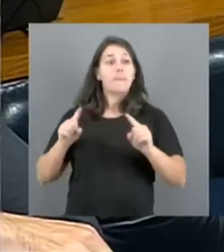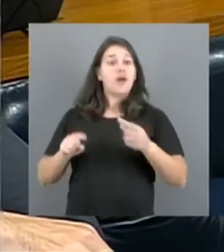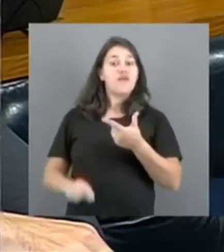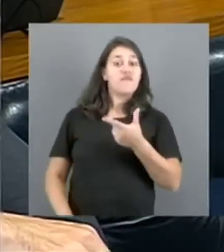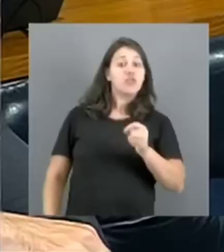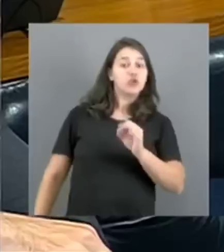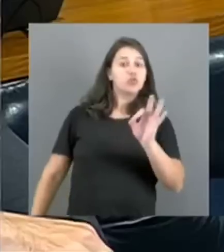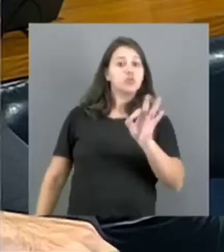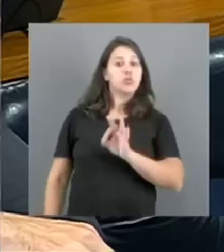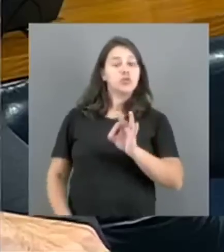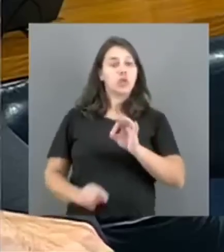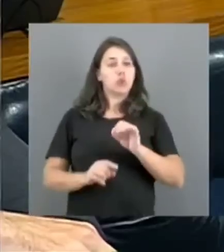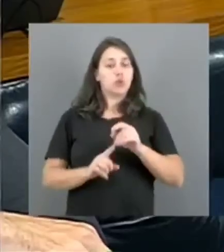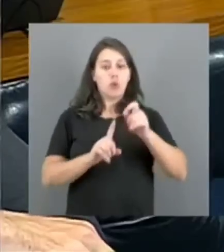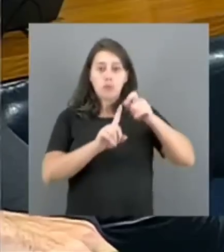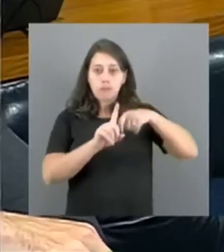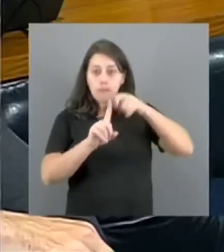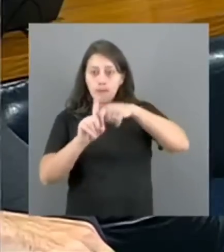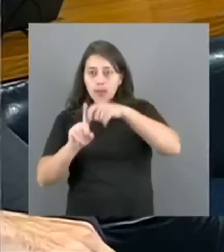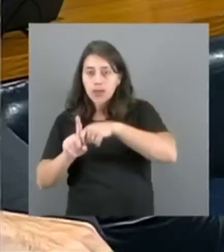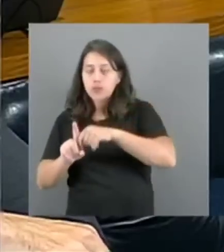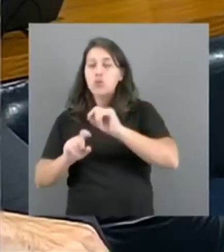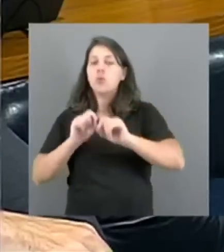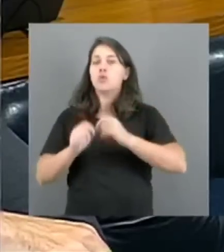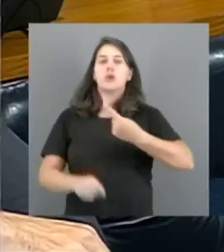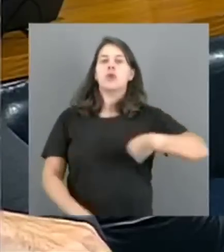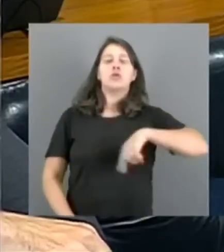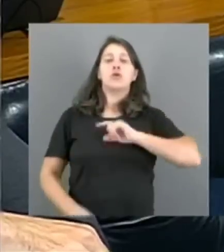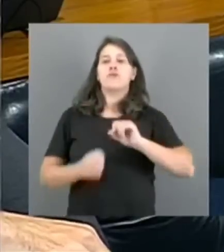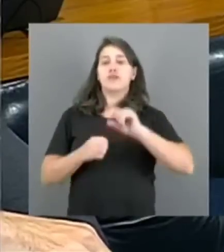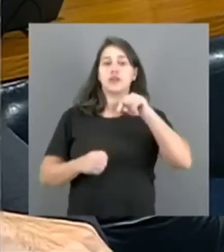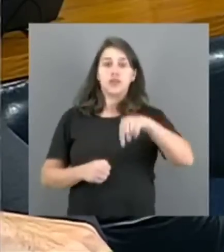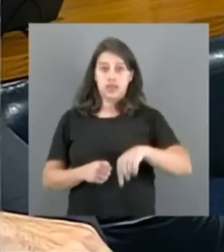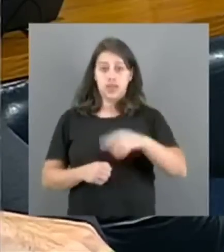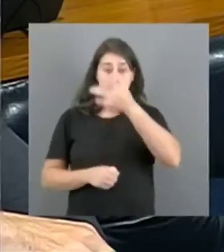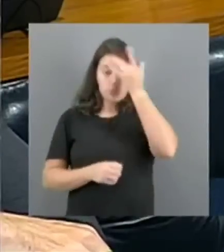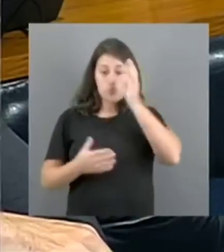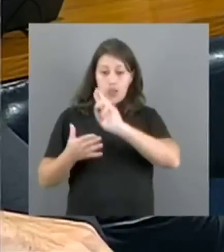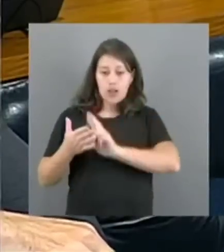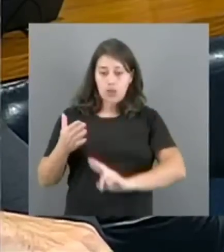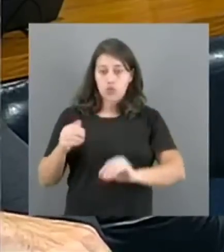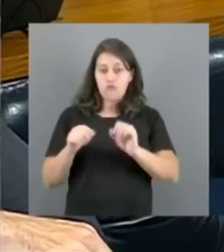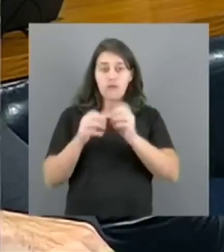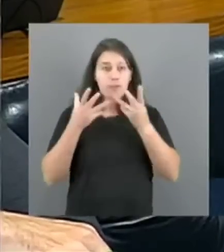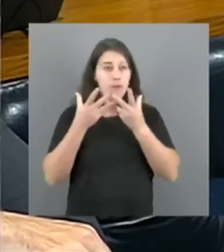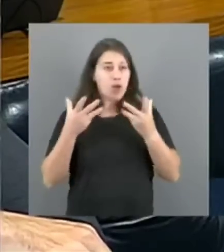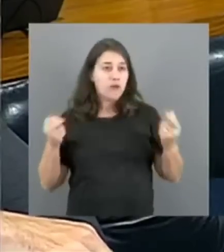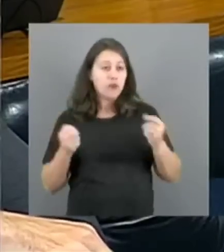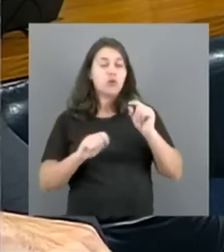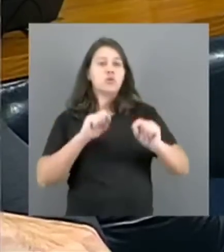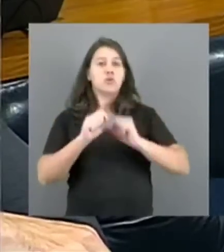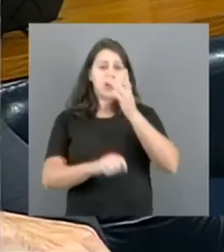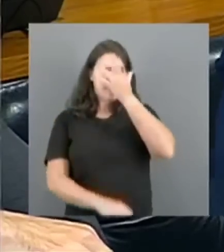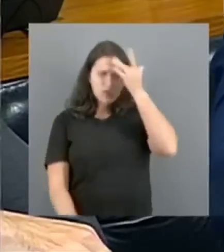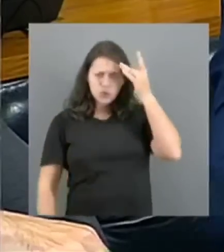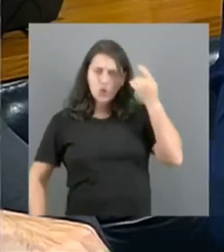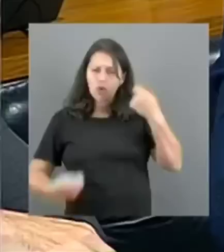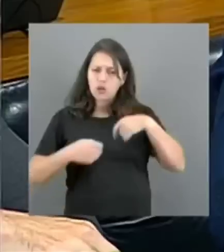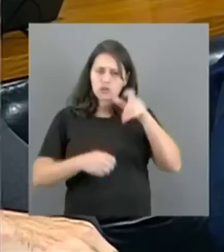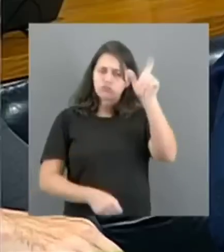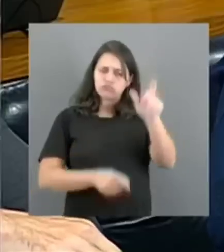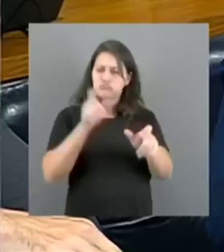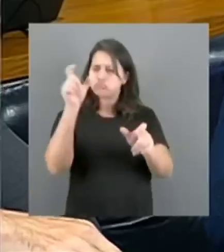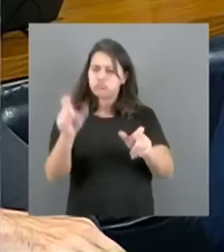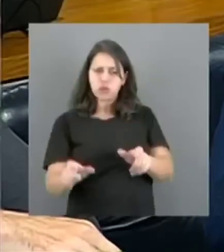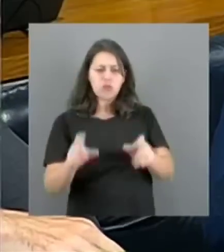O que nós estamos fazendo aqui, o relator de maneira brilhante colocou no texto, que essas pessoas precisam ser vistas, que essas pessoas